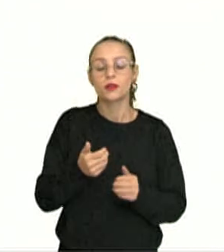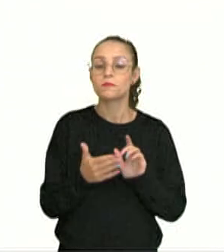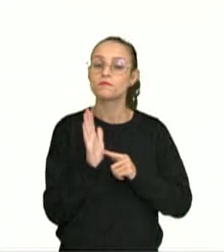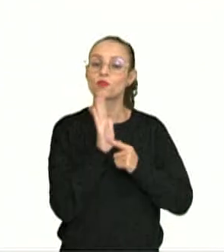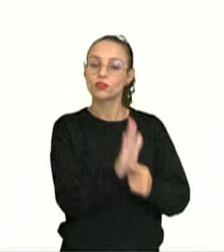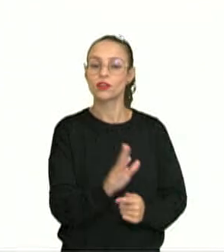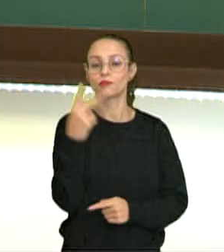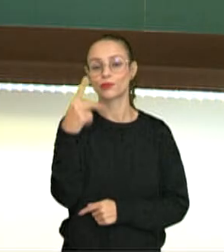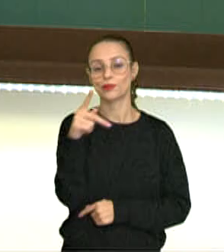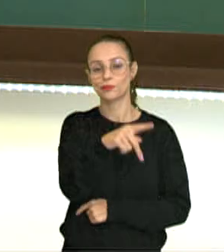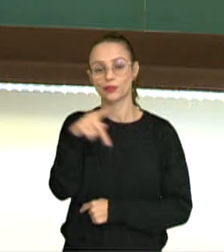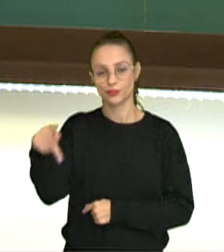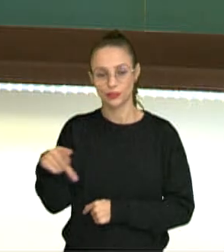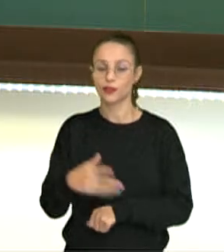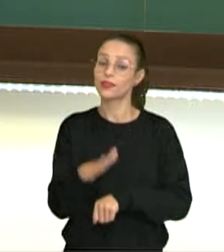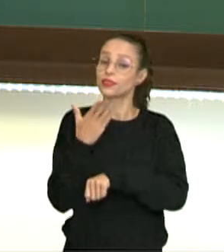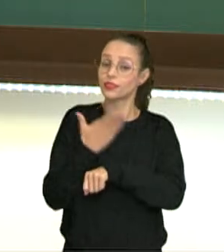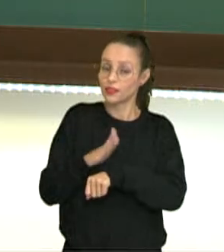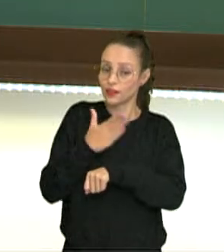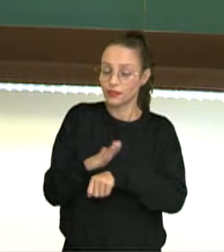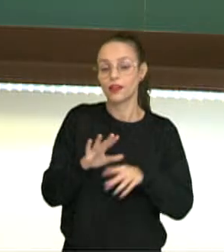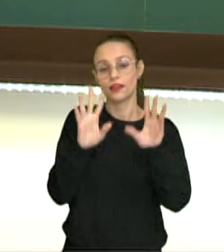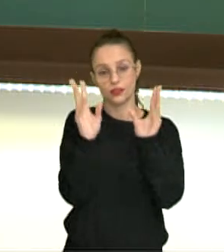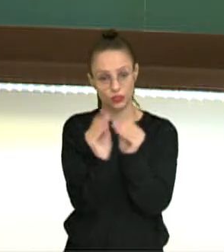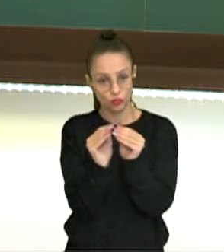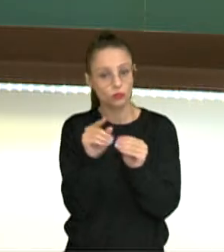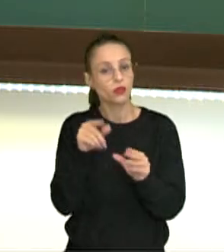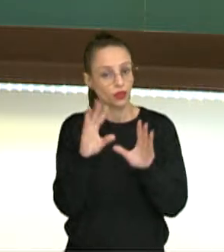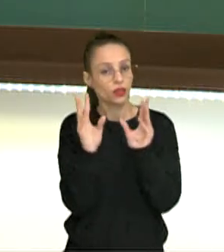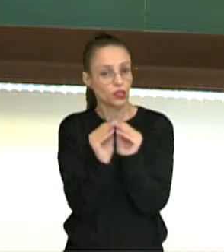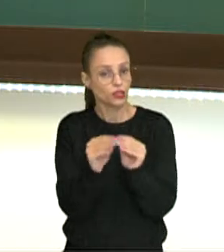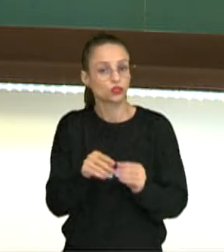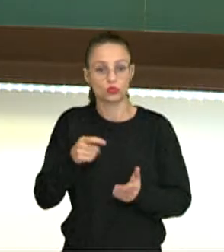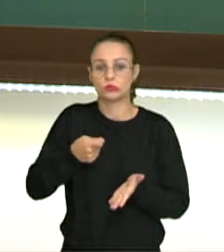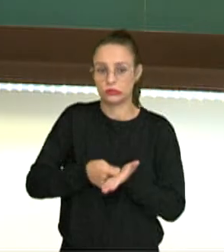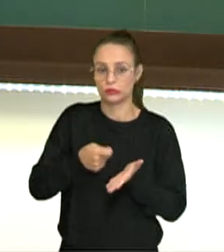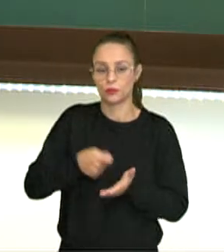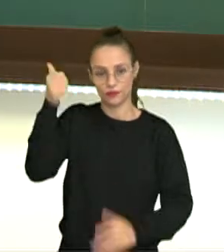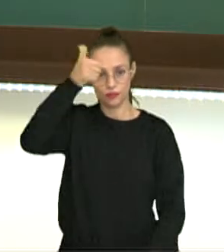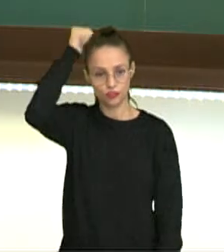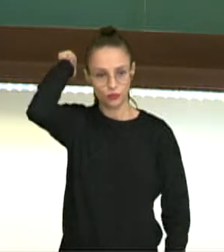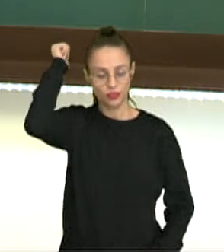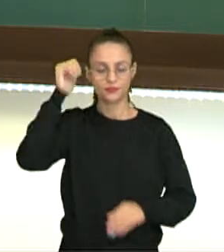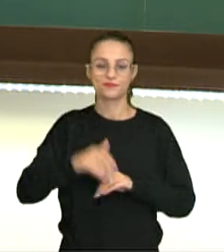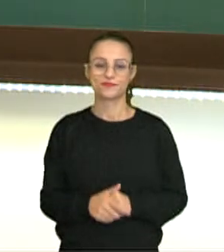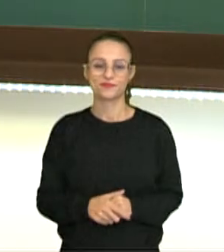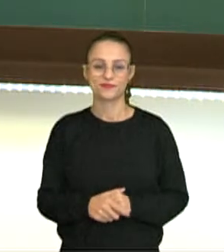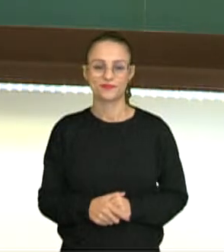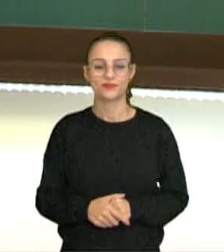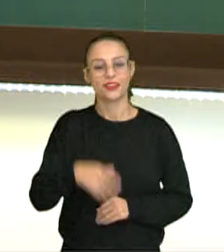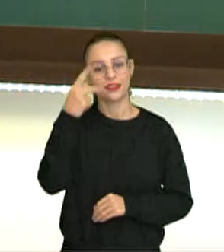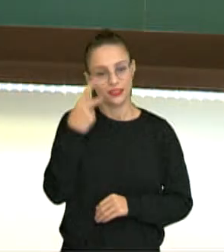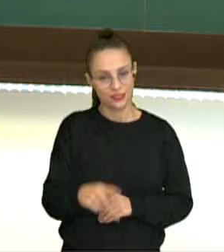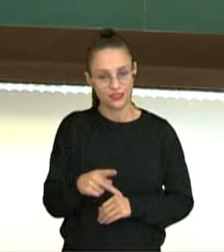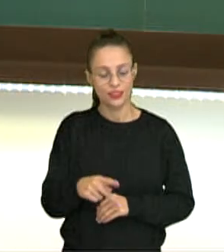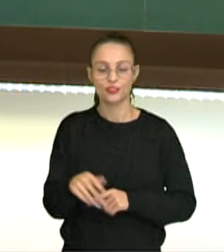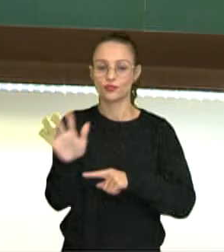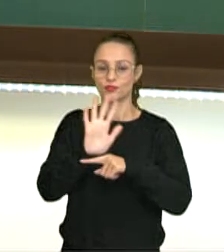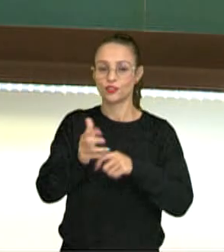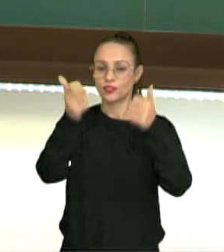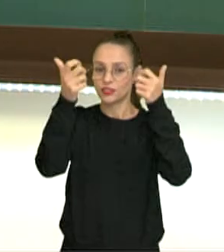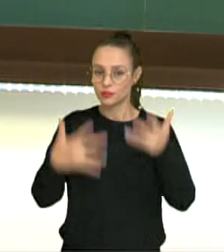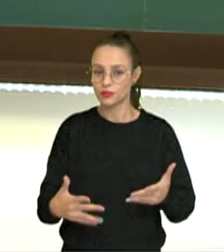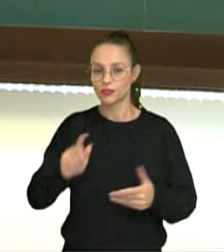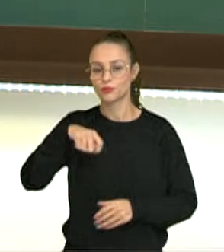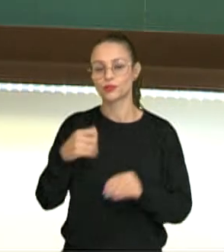seu professor e treinar o resumo. O resumo é bastante cobrado no vestibular. Neste vídeo, falamos